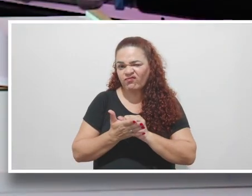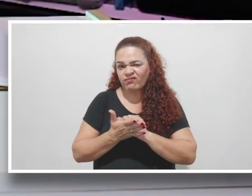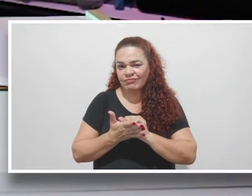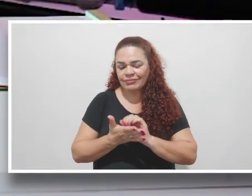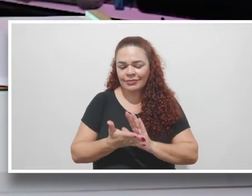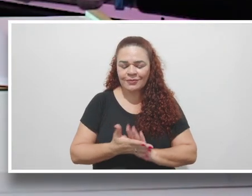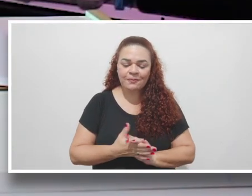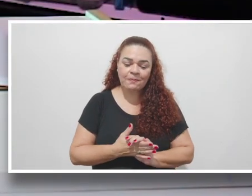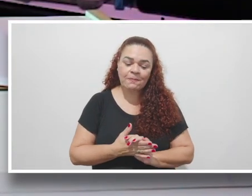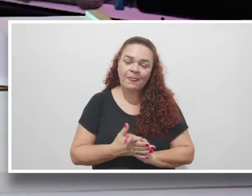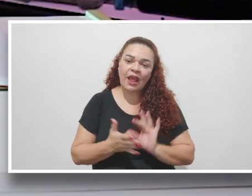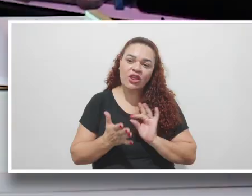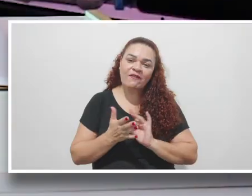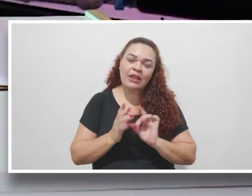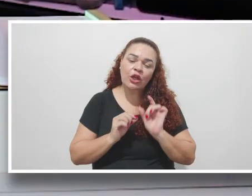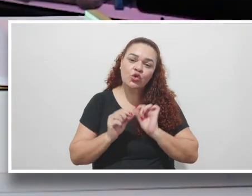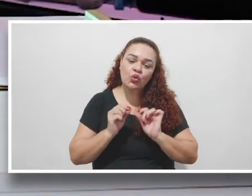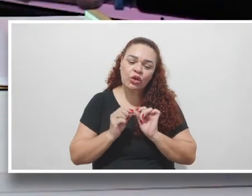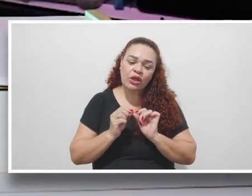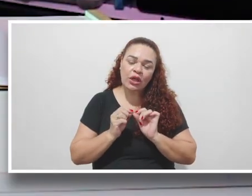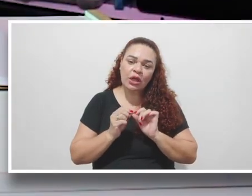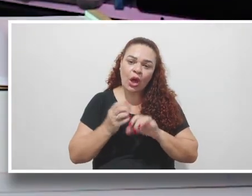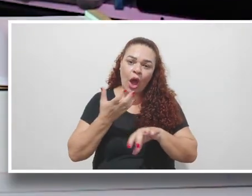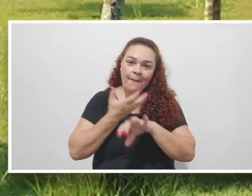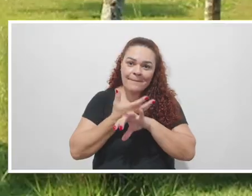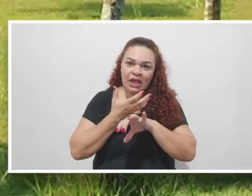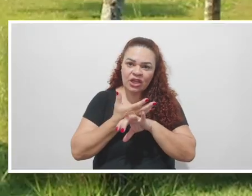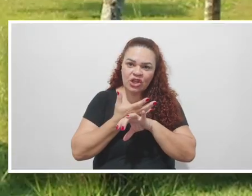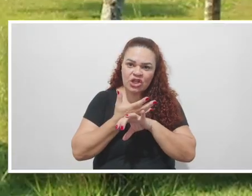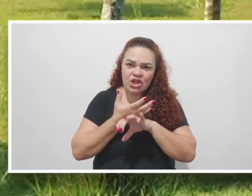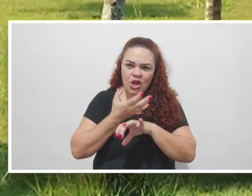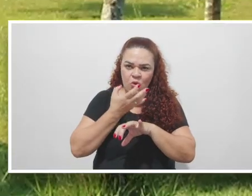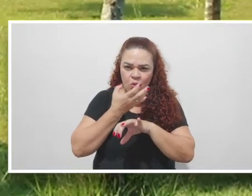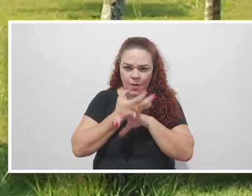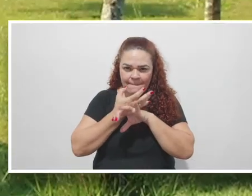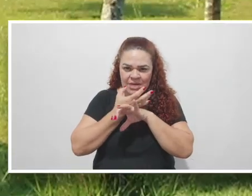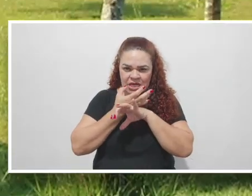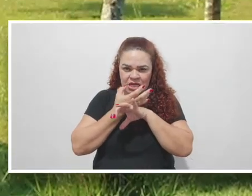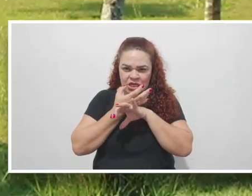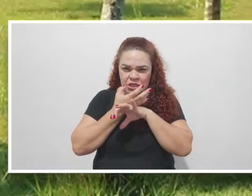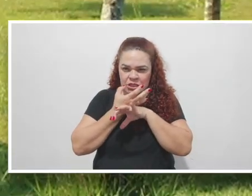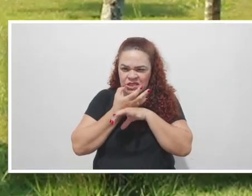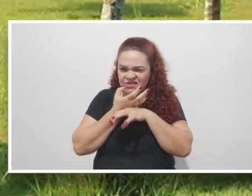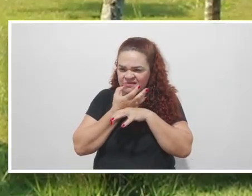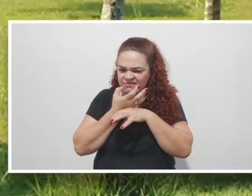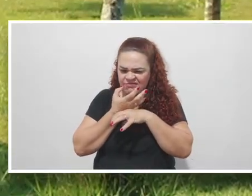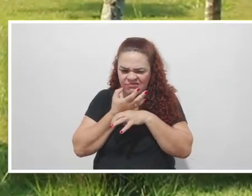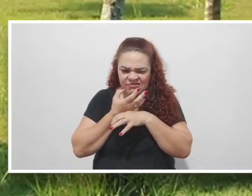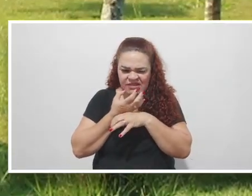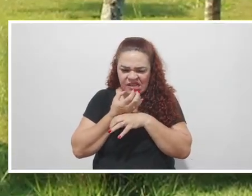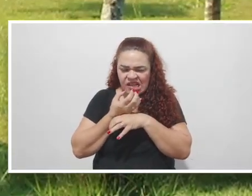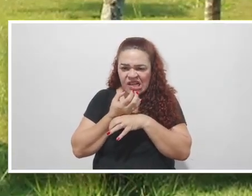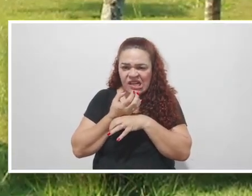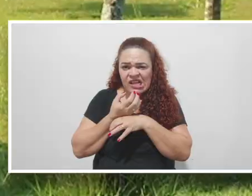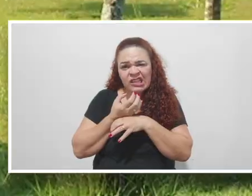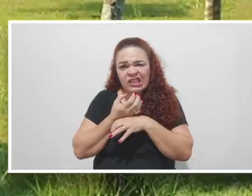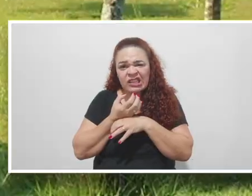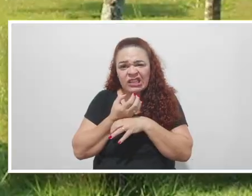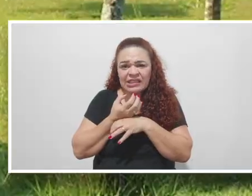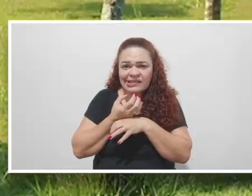Peraí, sorvete não. Na verdade, ela foi comer um abacaxi. Sim, um abacaxi bem espinhento.